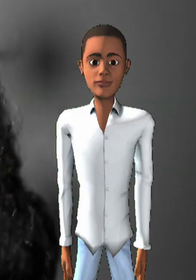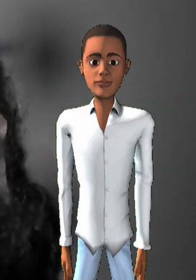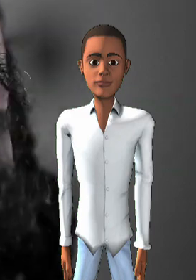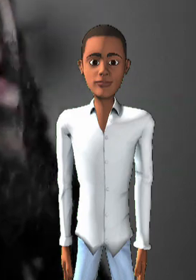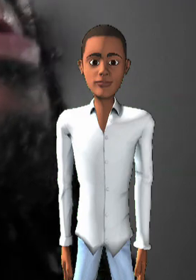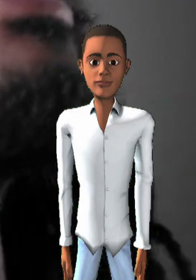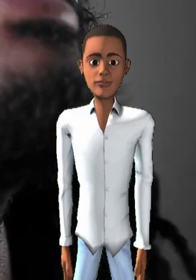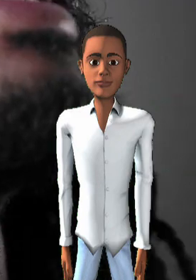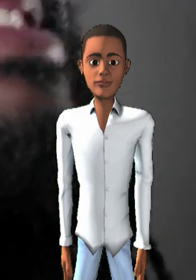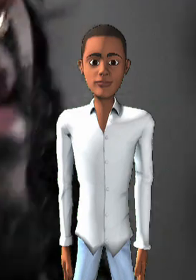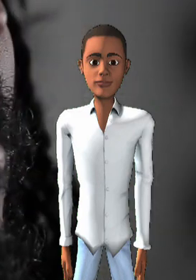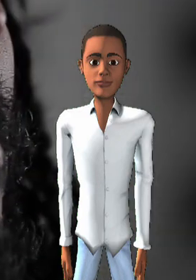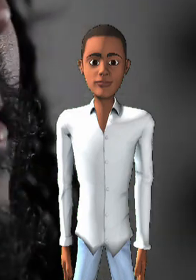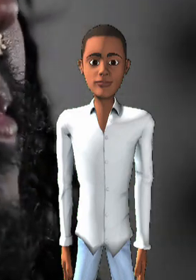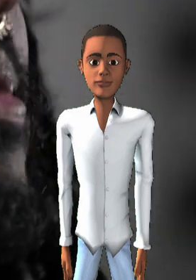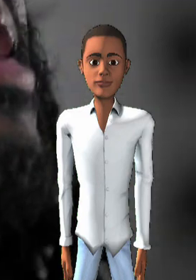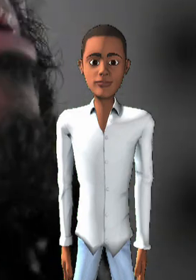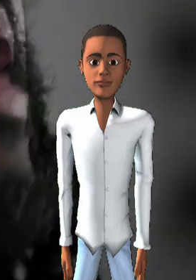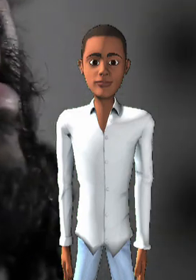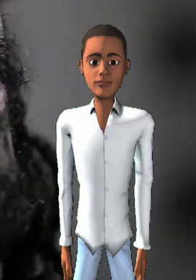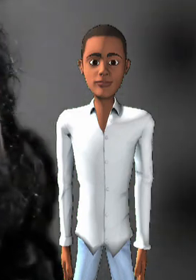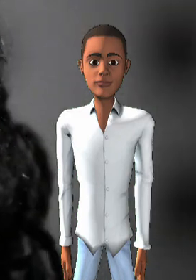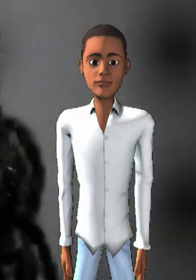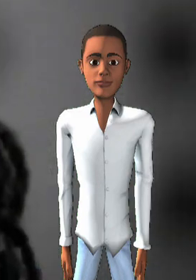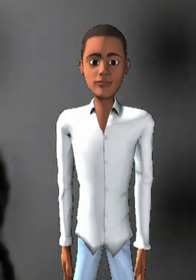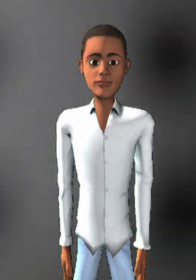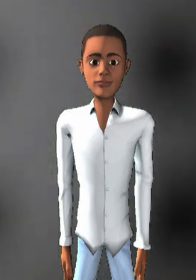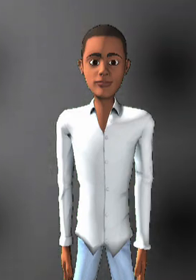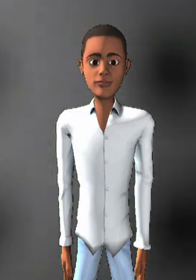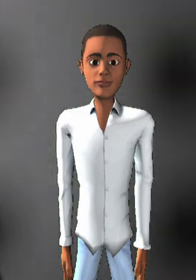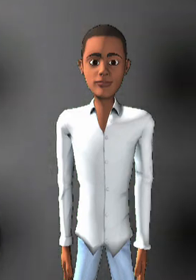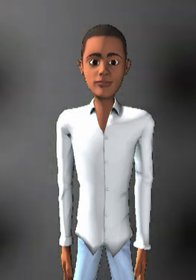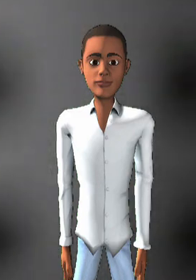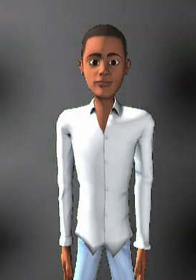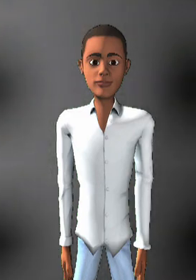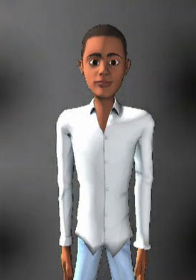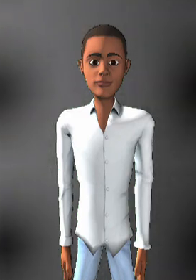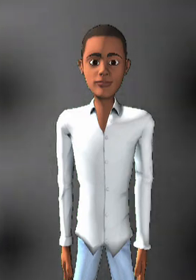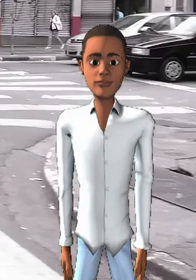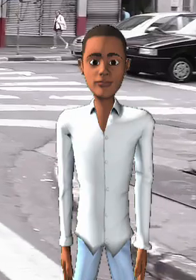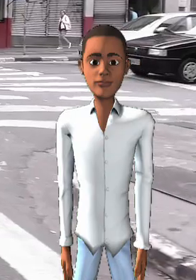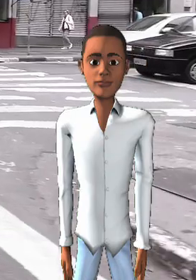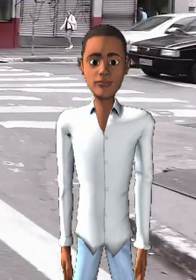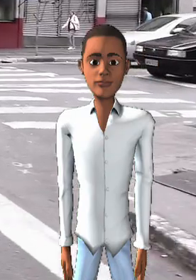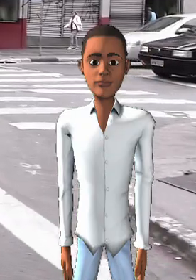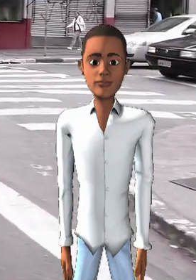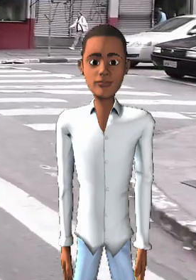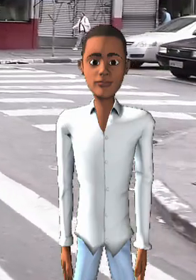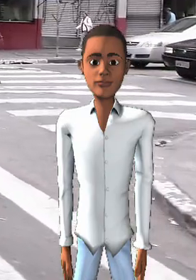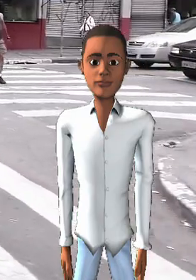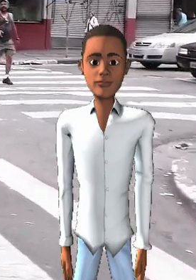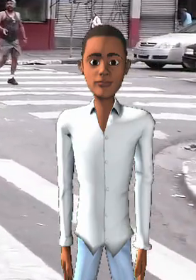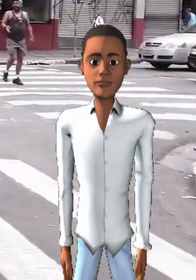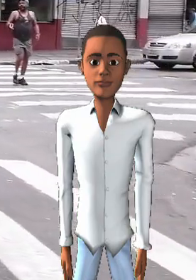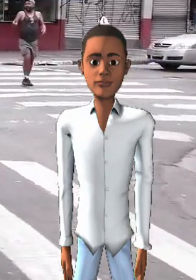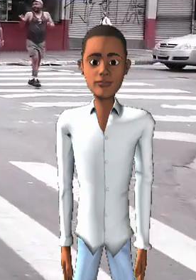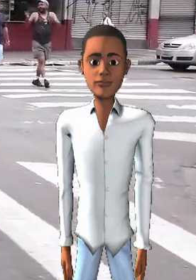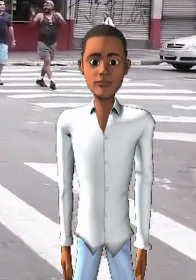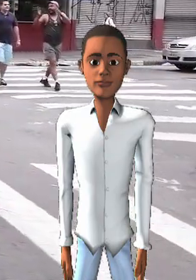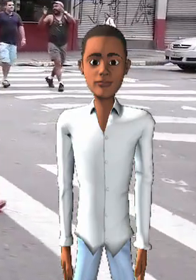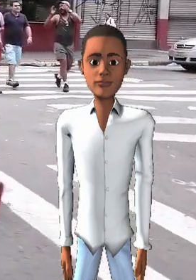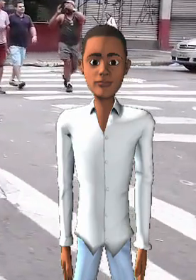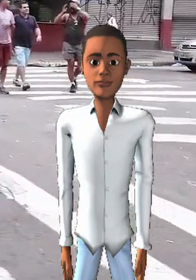tornar-nos menos pretos que somos, paz, coroas e tronos. Mulheres atravessando a rua na faixa